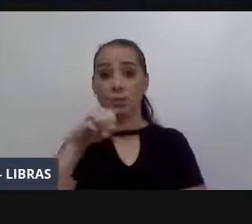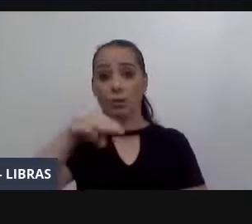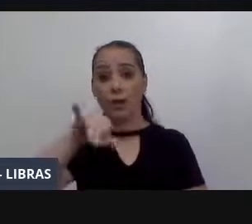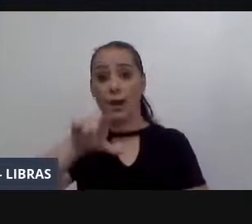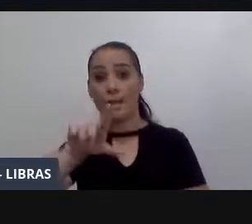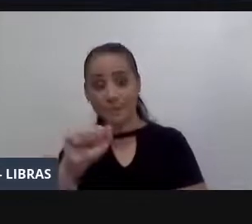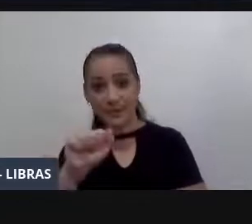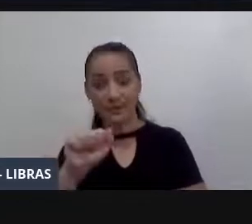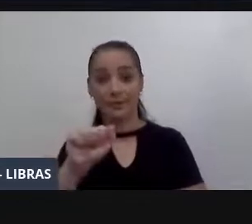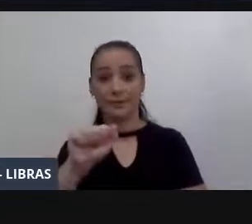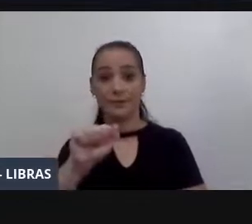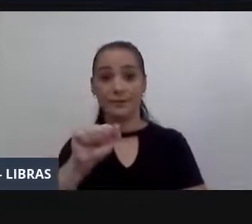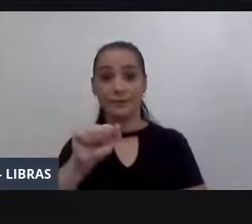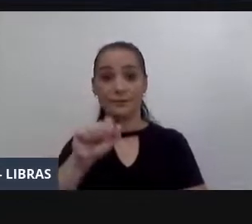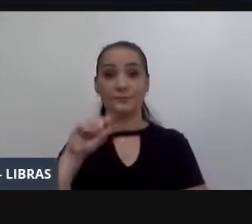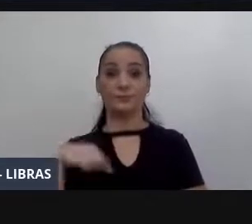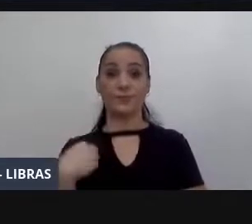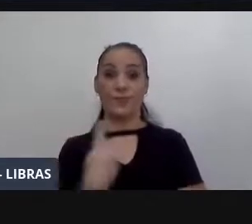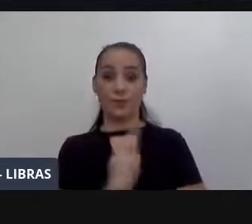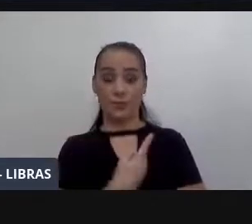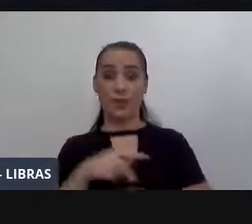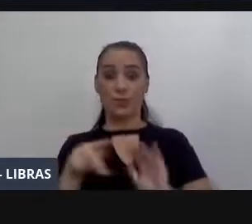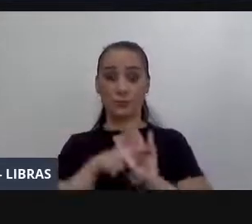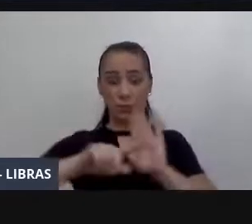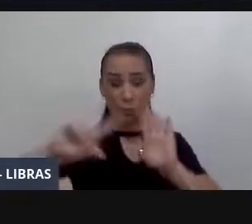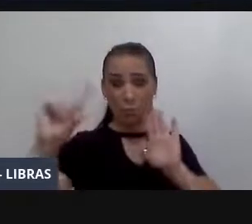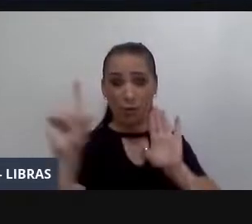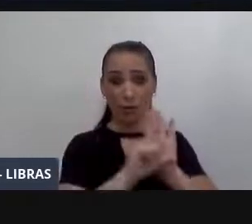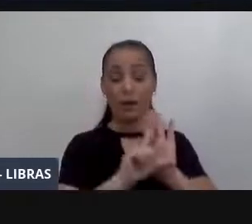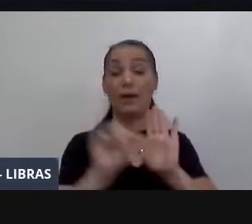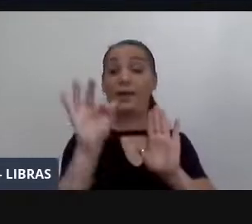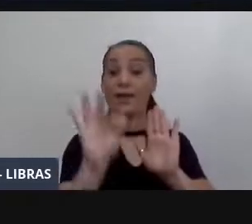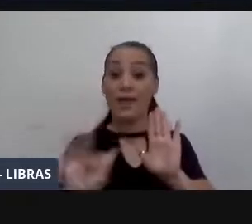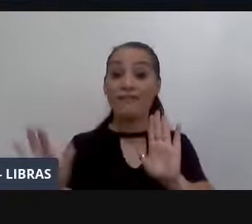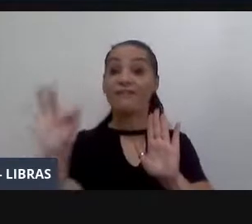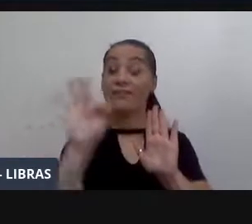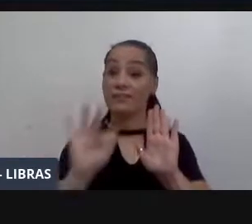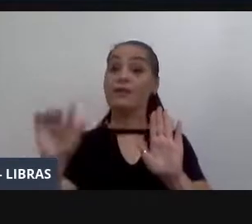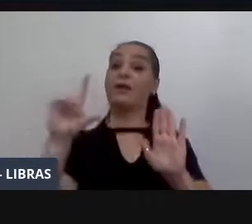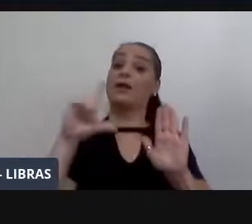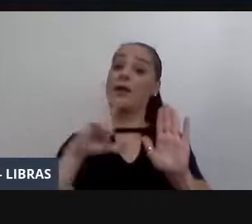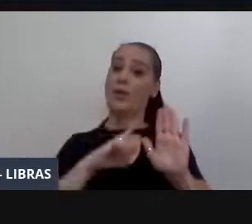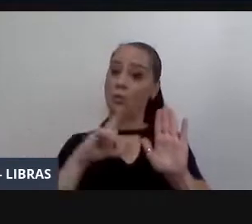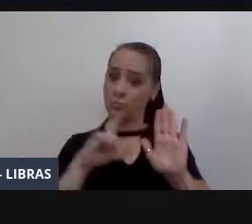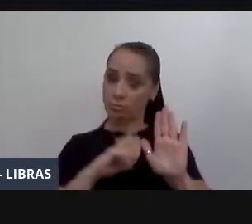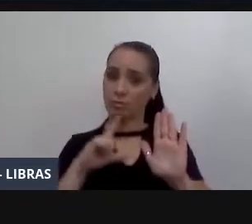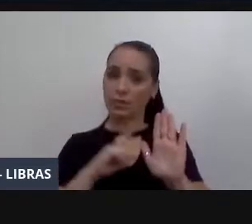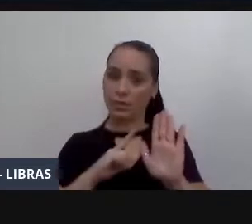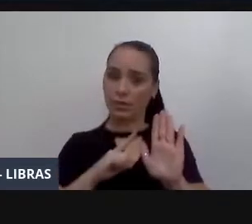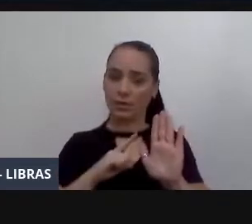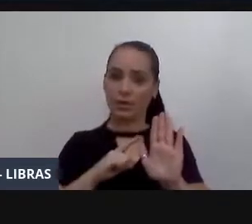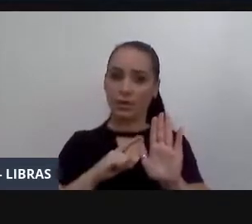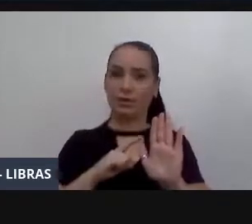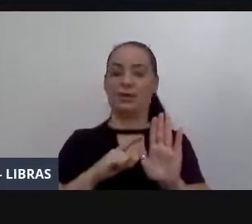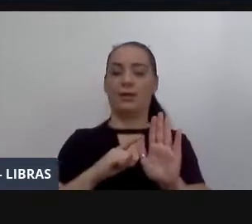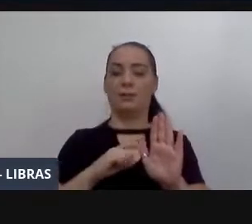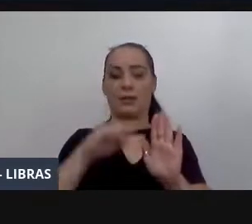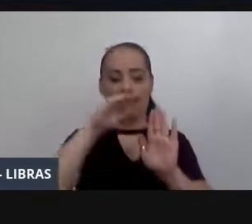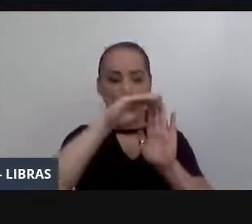termos uma lei federal que contemple, que regule a revalidação de